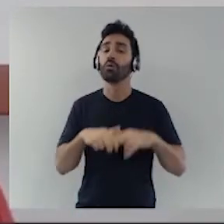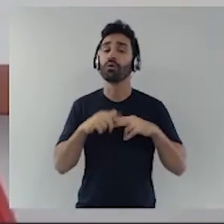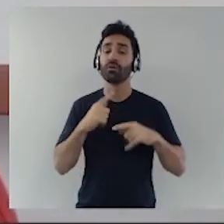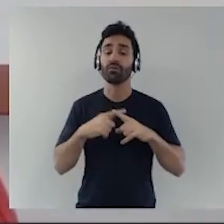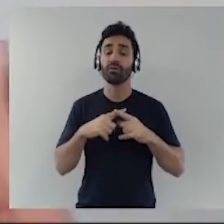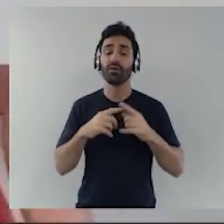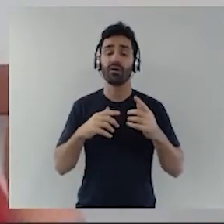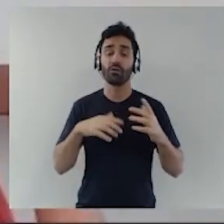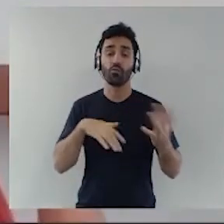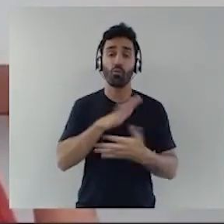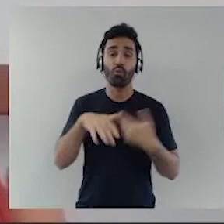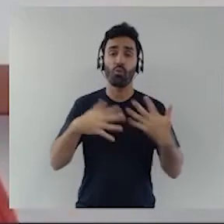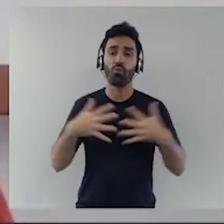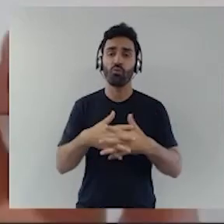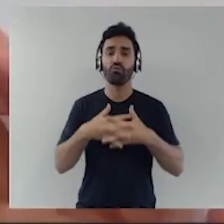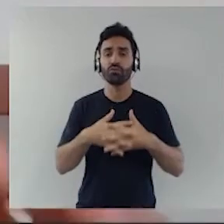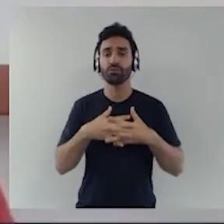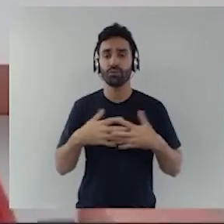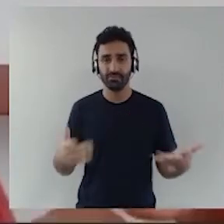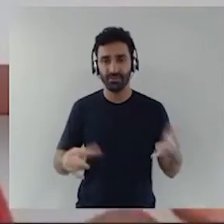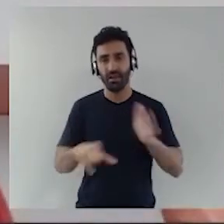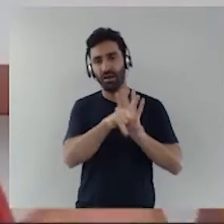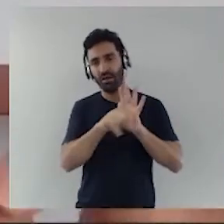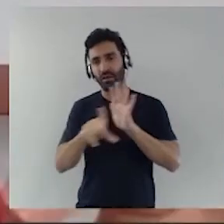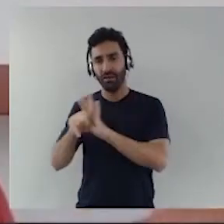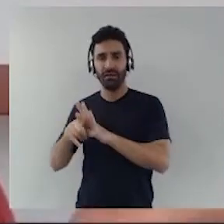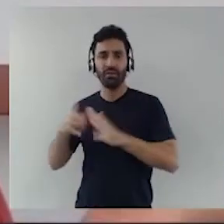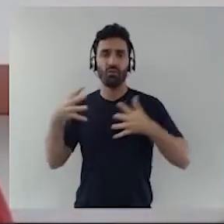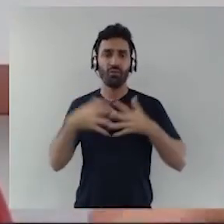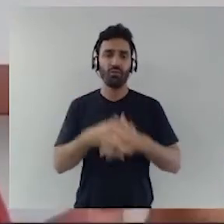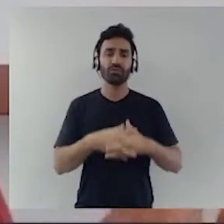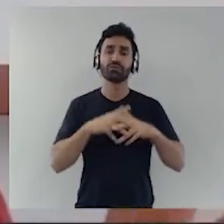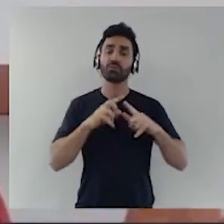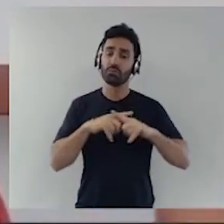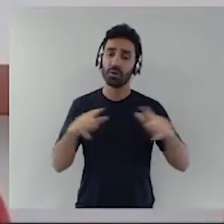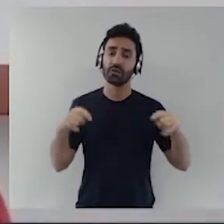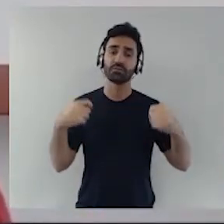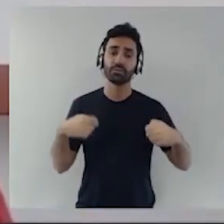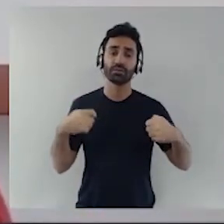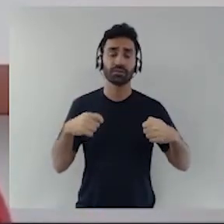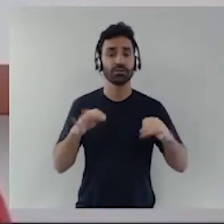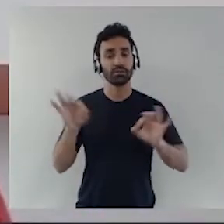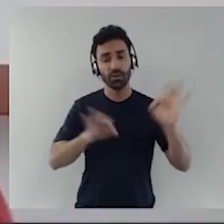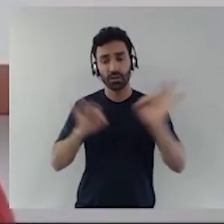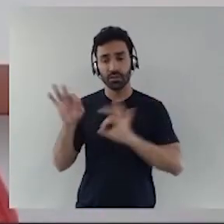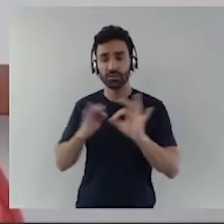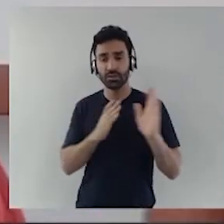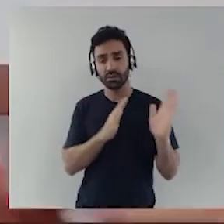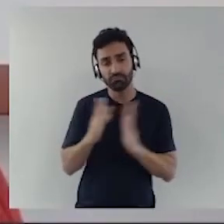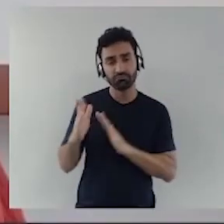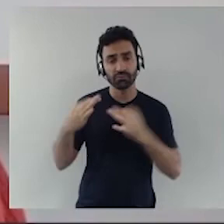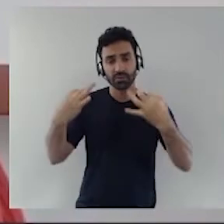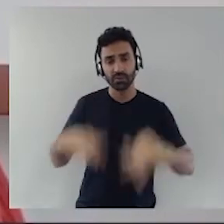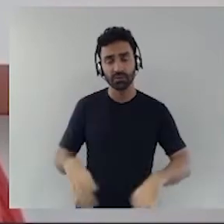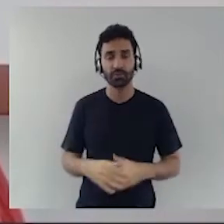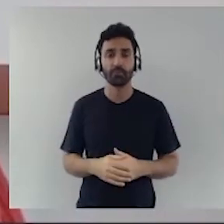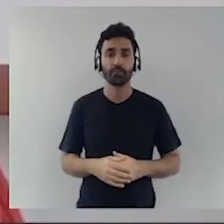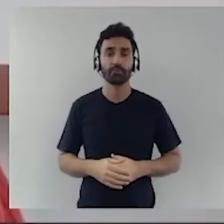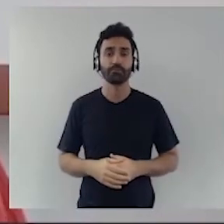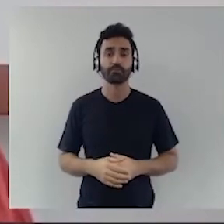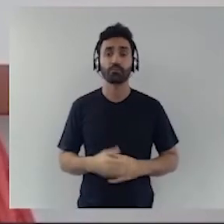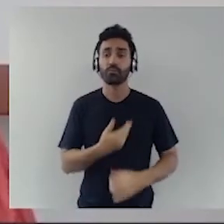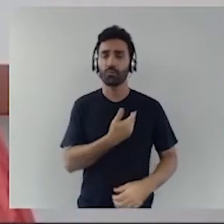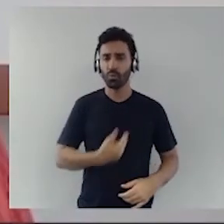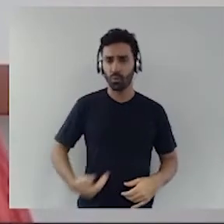ambiente de confusão de conflito jurídico mas cada coisa precisa ser identificada no seu devido lugar pode a